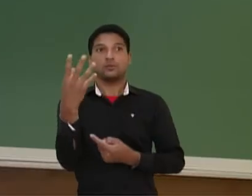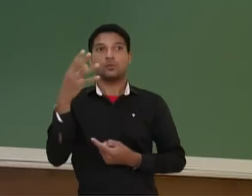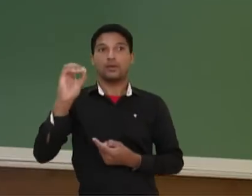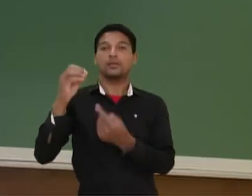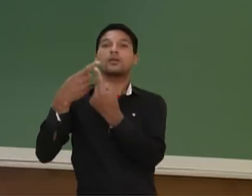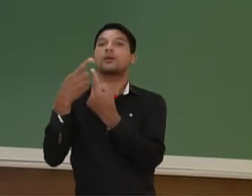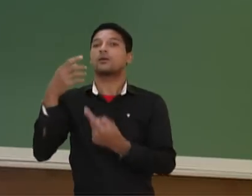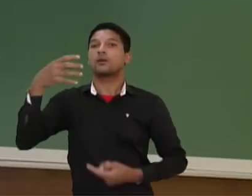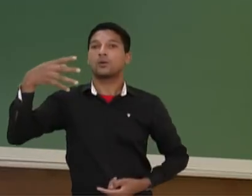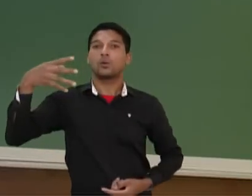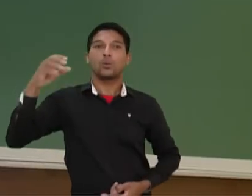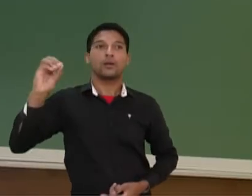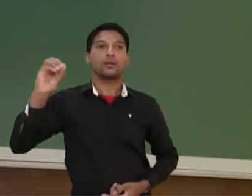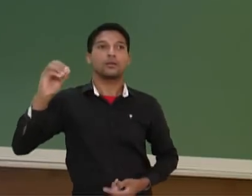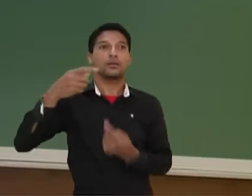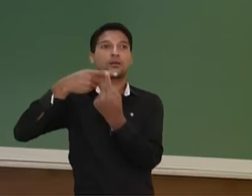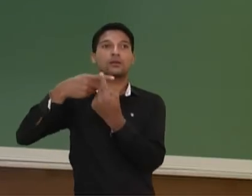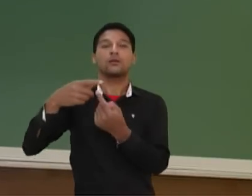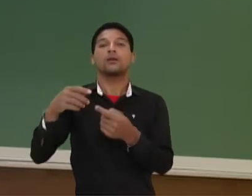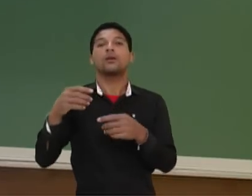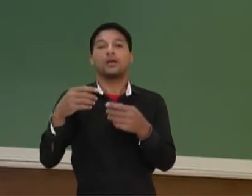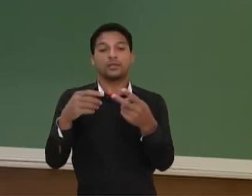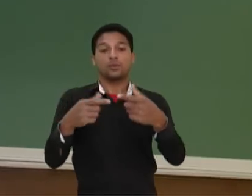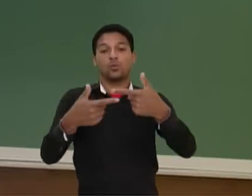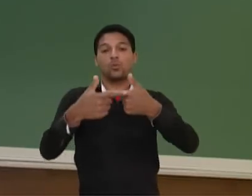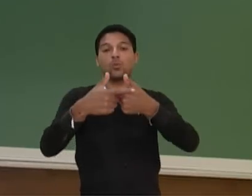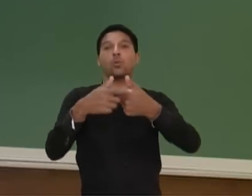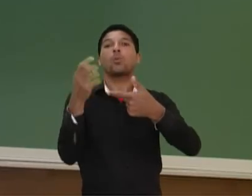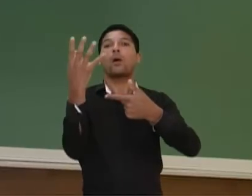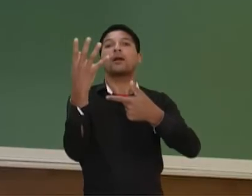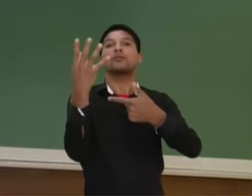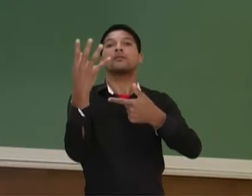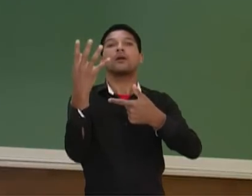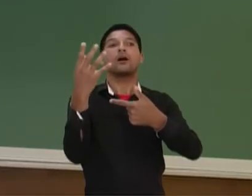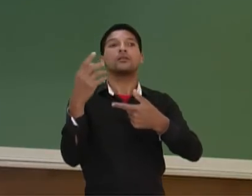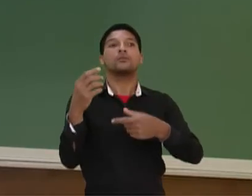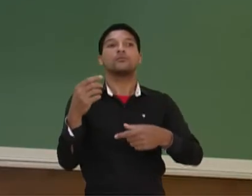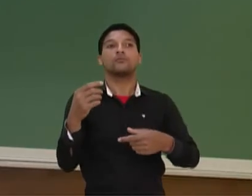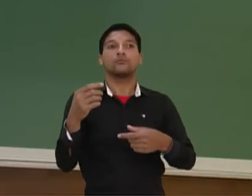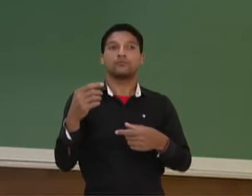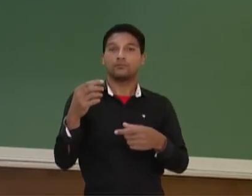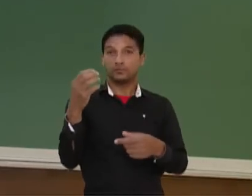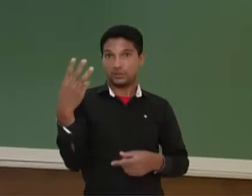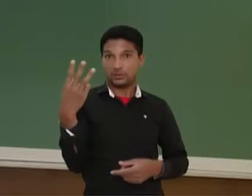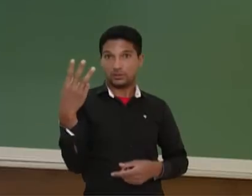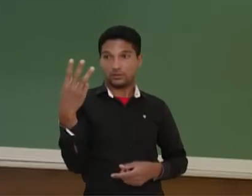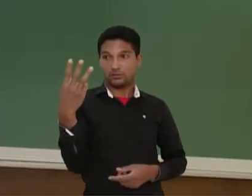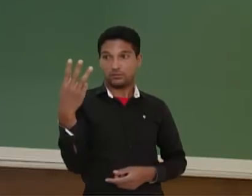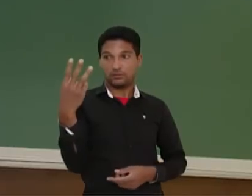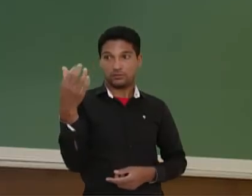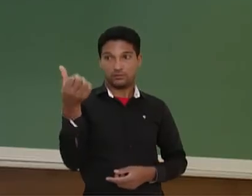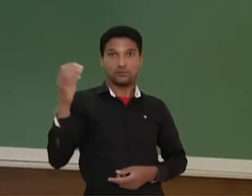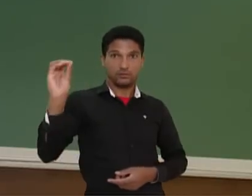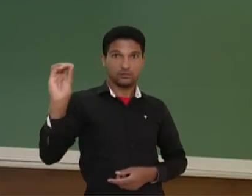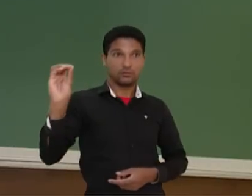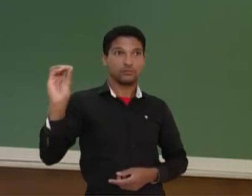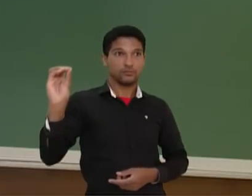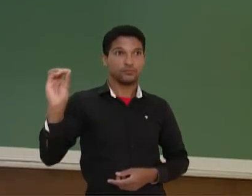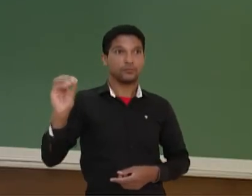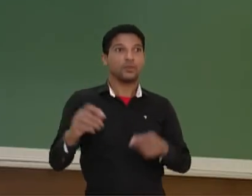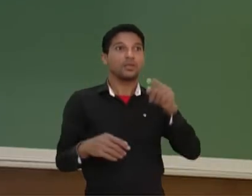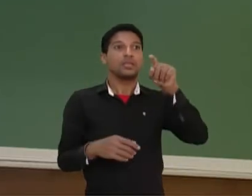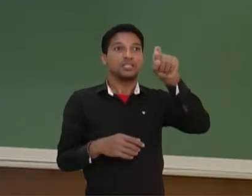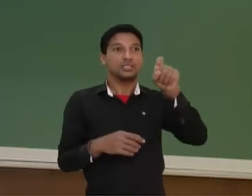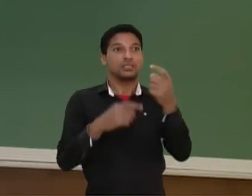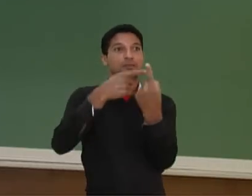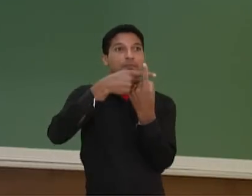A soma dos quatro ângulos tem que dar quanto? 360 graus. X mais x é 2x.